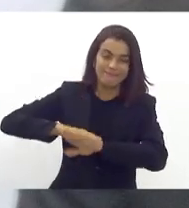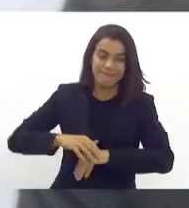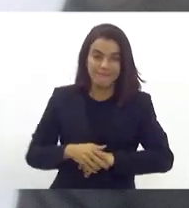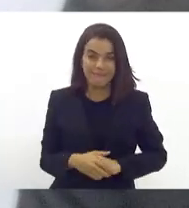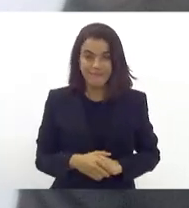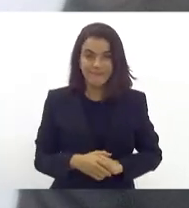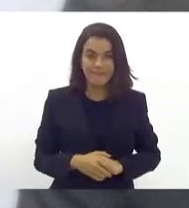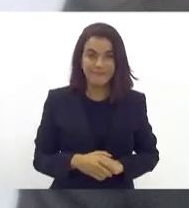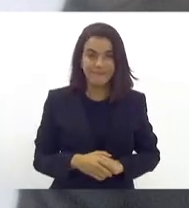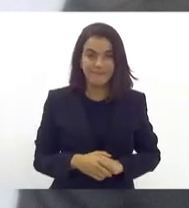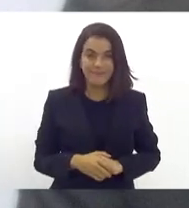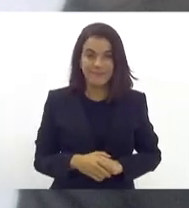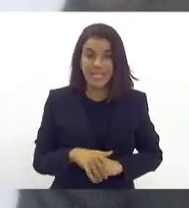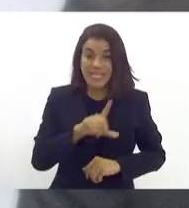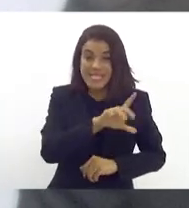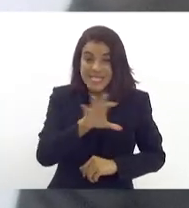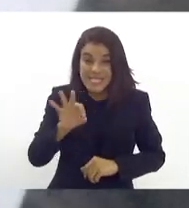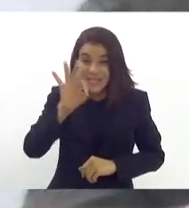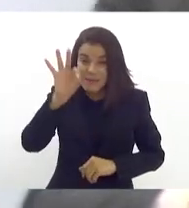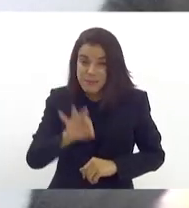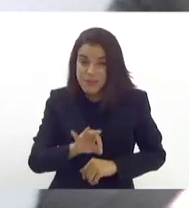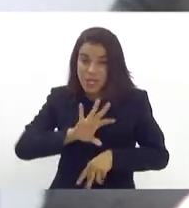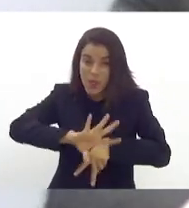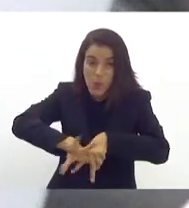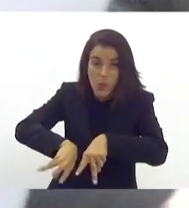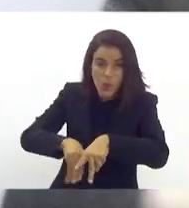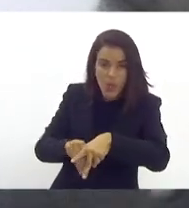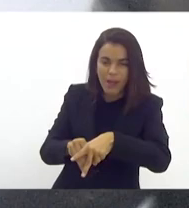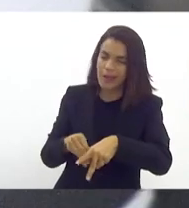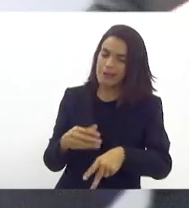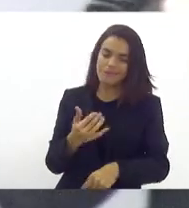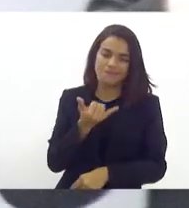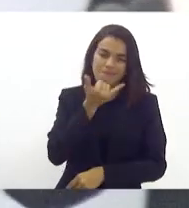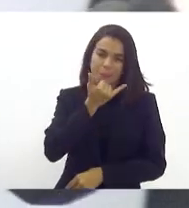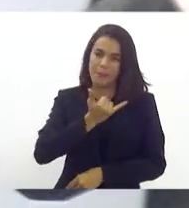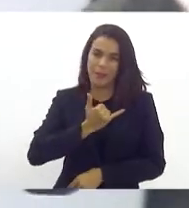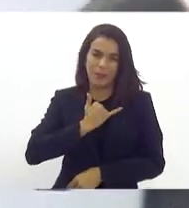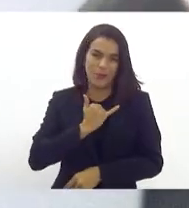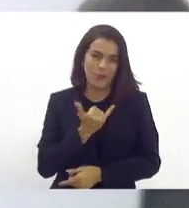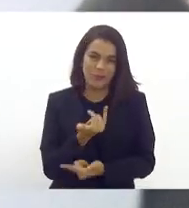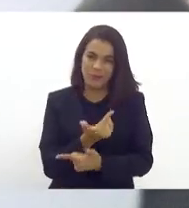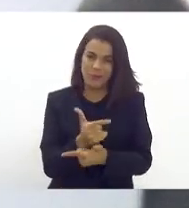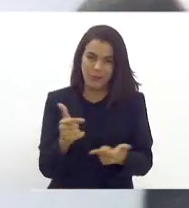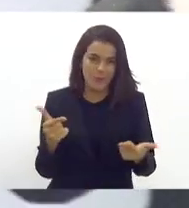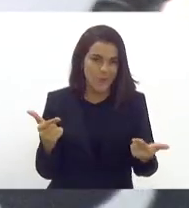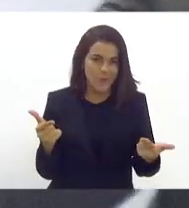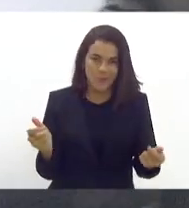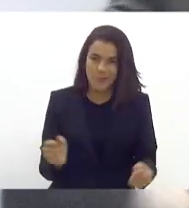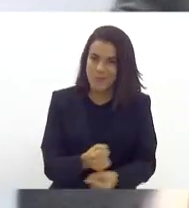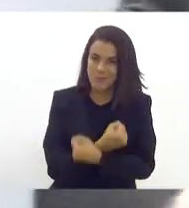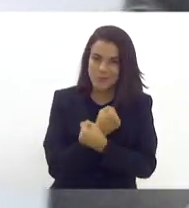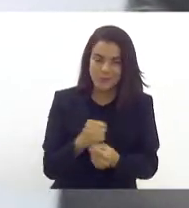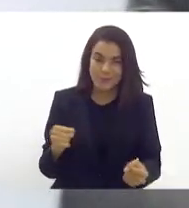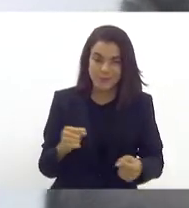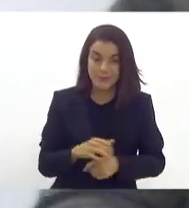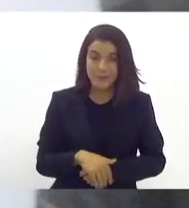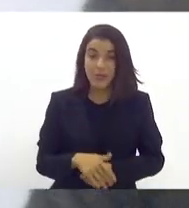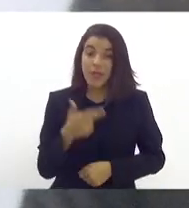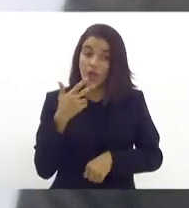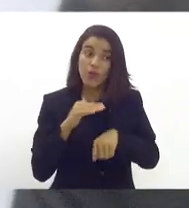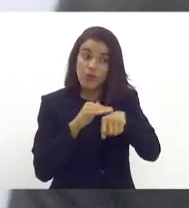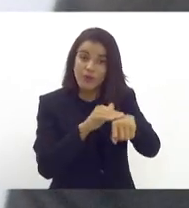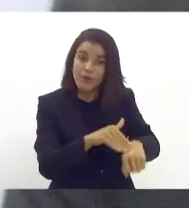ter 100% de fraude não não me venham com essa me perdoem não não é assim eu estou dizendo eu